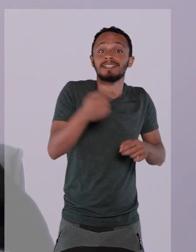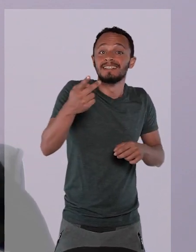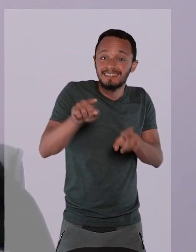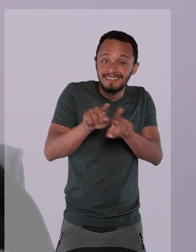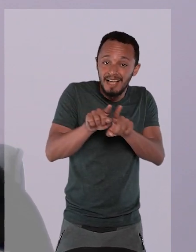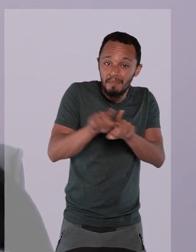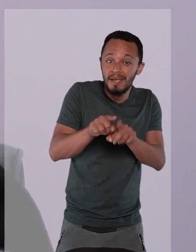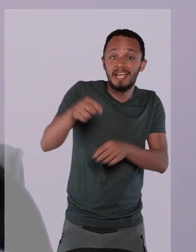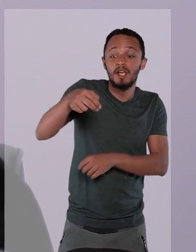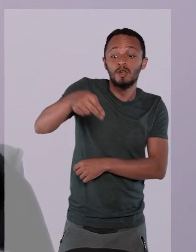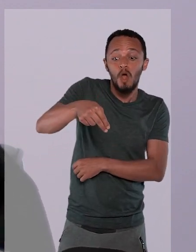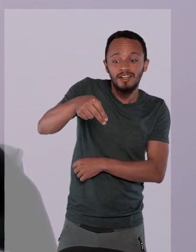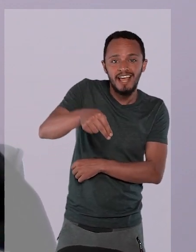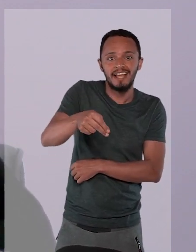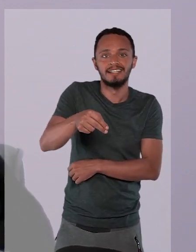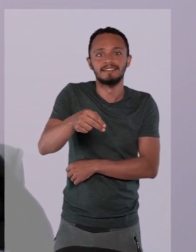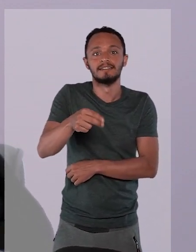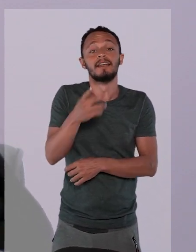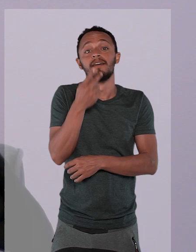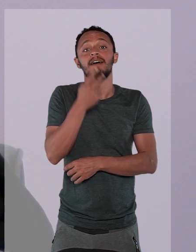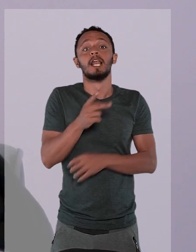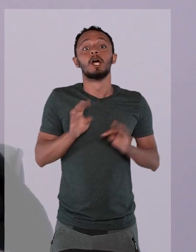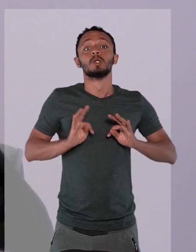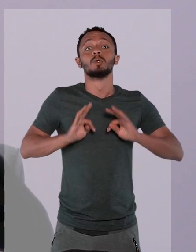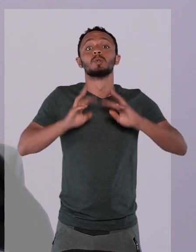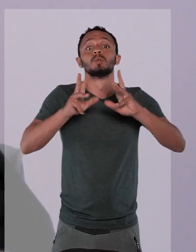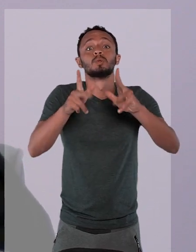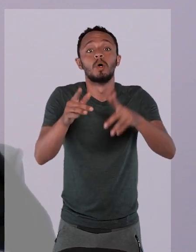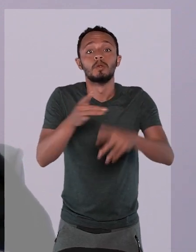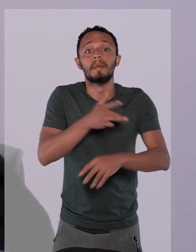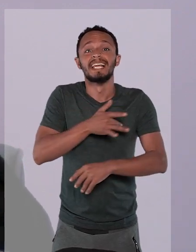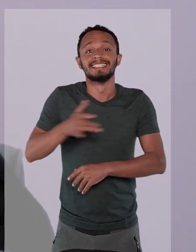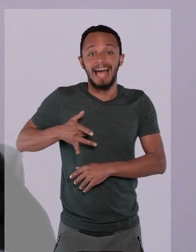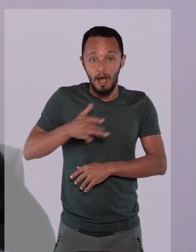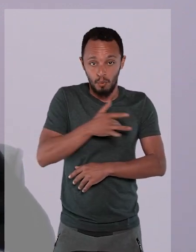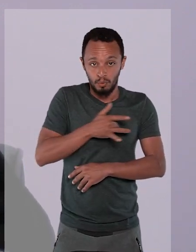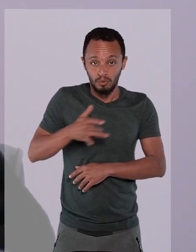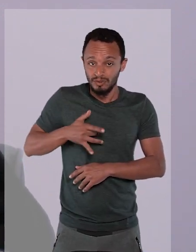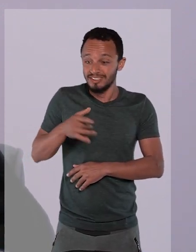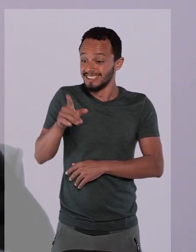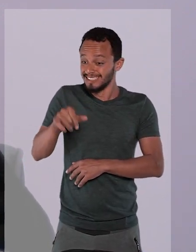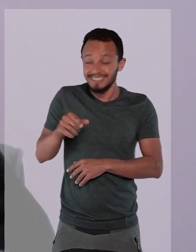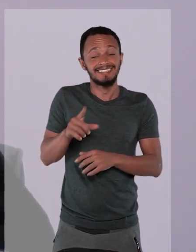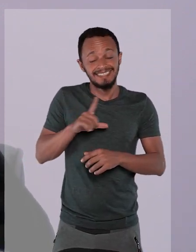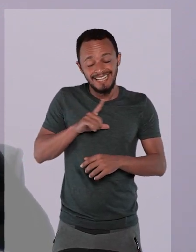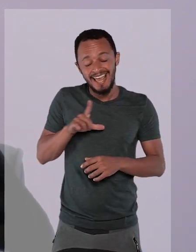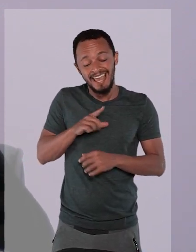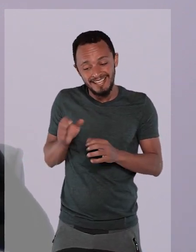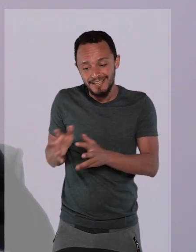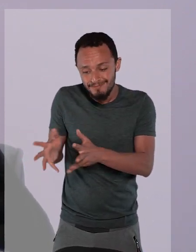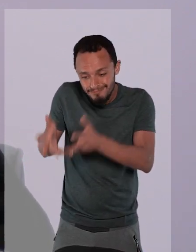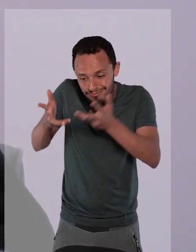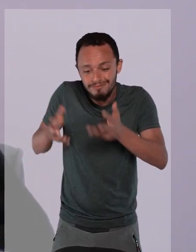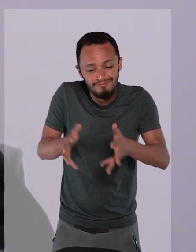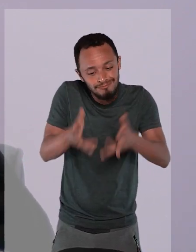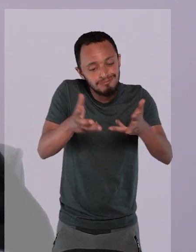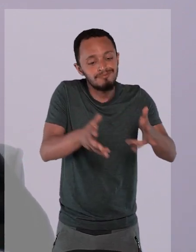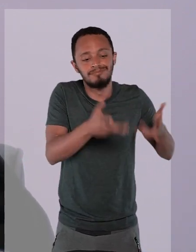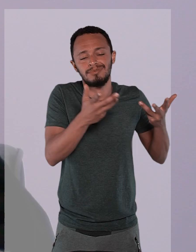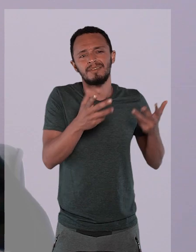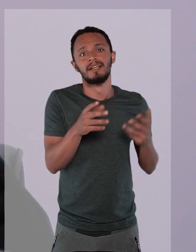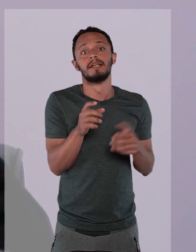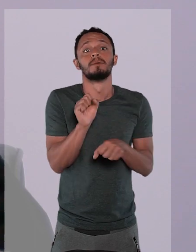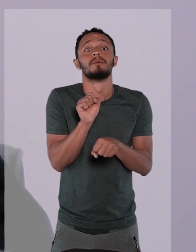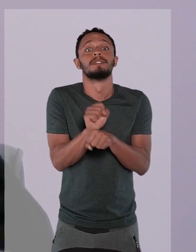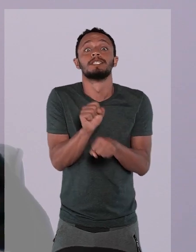foi algo que tem que ser perenizado de alguma maneira. Então, eu acho que esses são os produtos, sabe, Carlos, que eu espero que fiquem. Eu